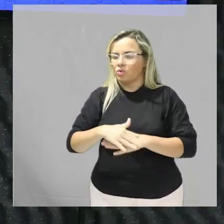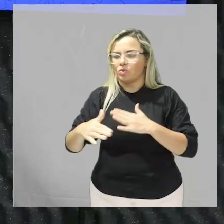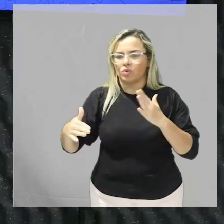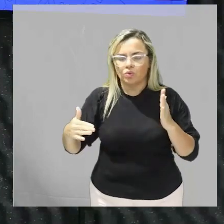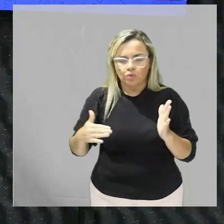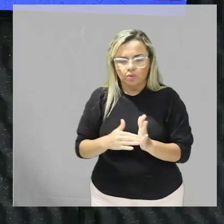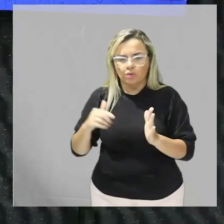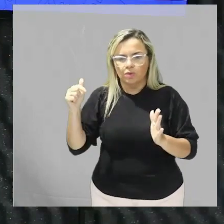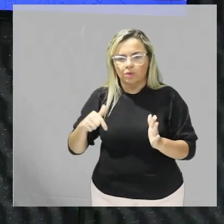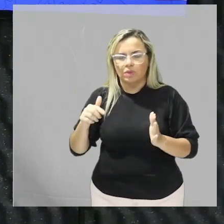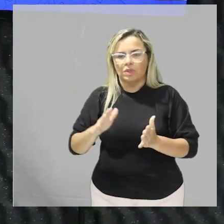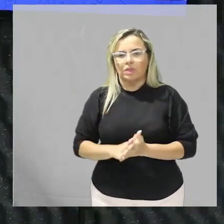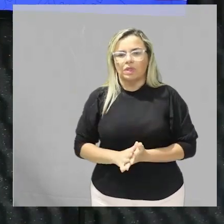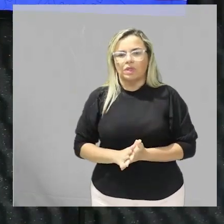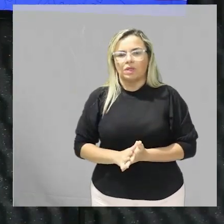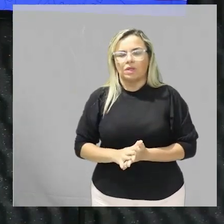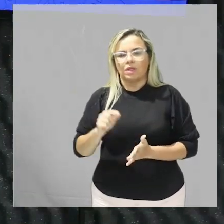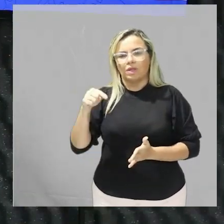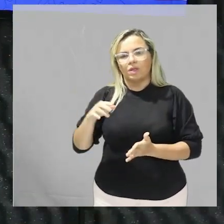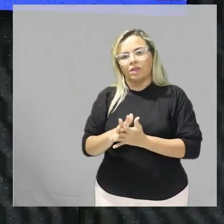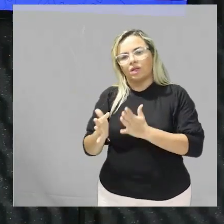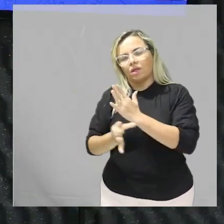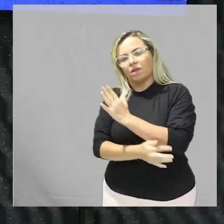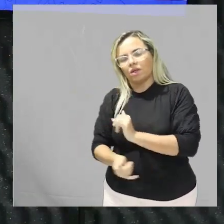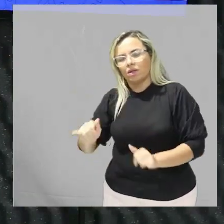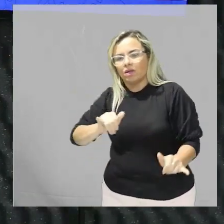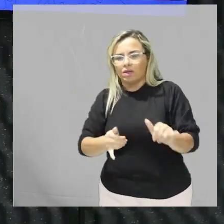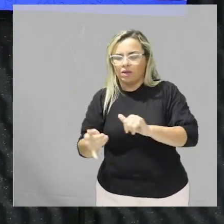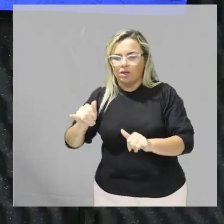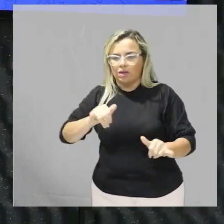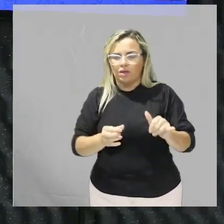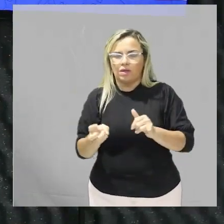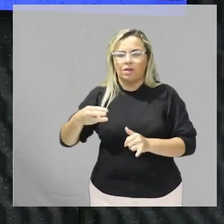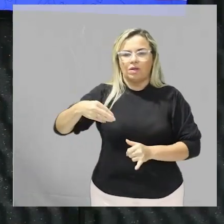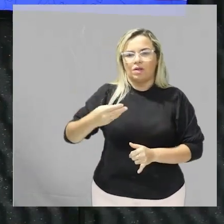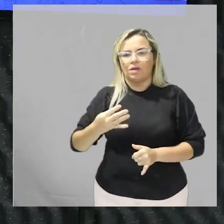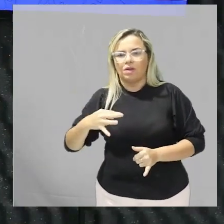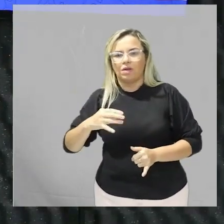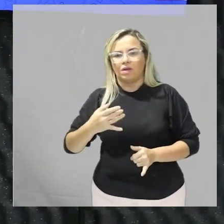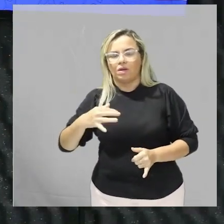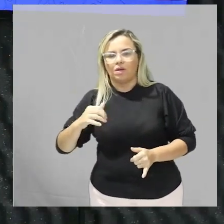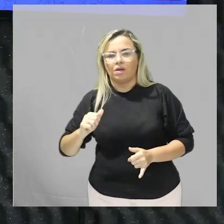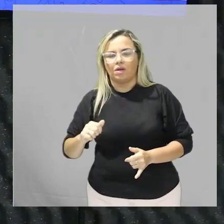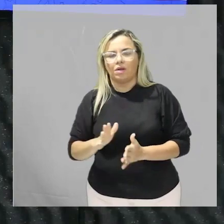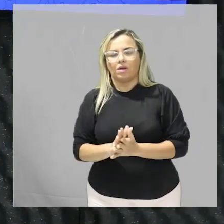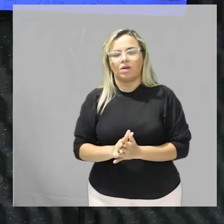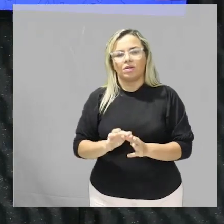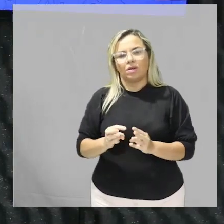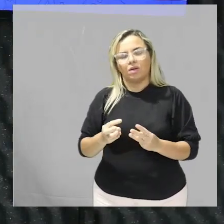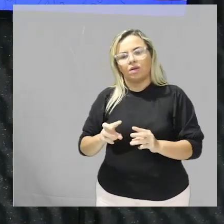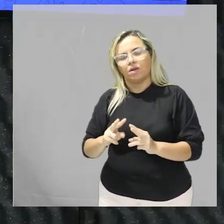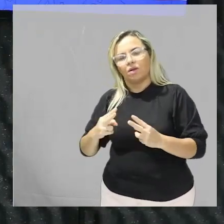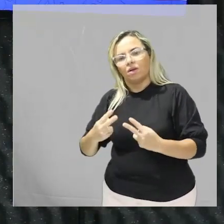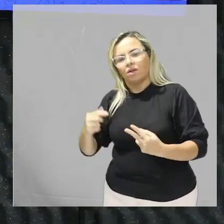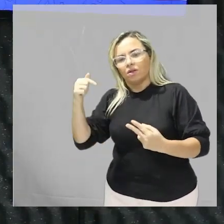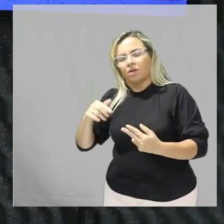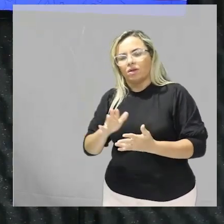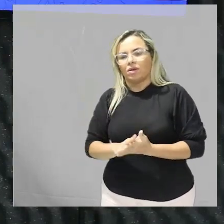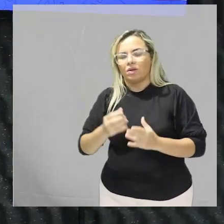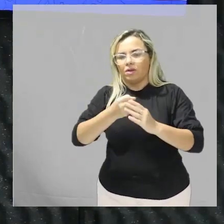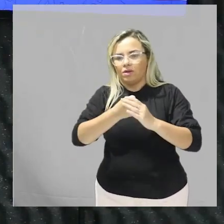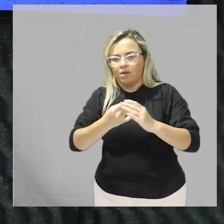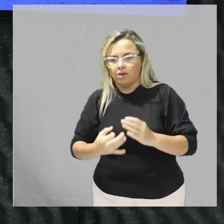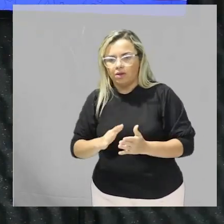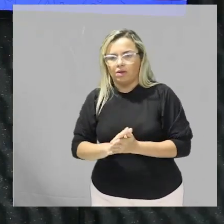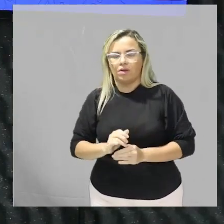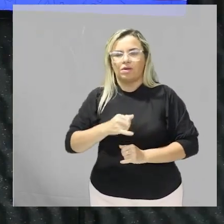no espaço. E na física e na química nós sabemos que a matéria, a parte constituinte principal da matéria é o